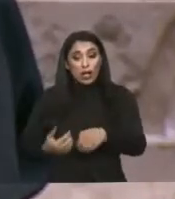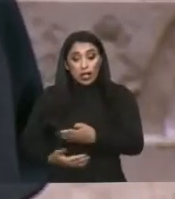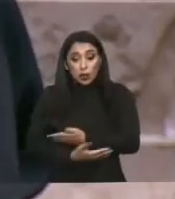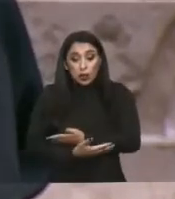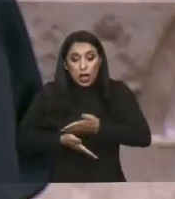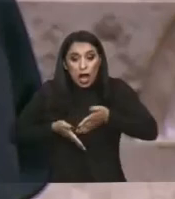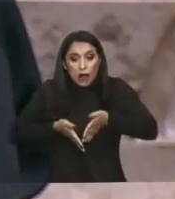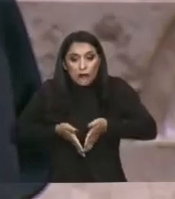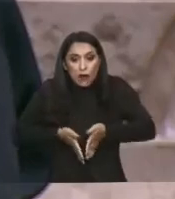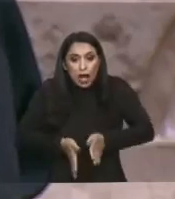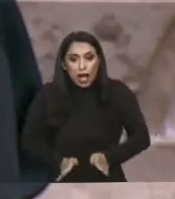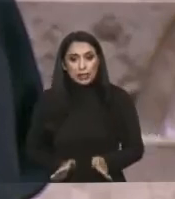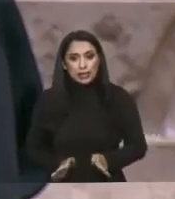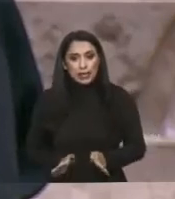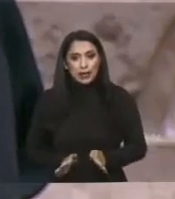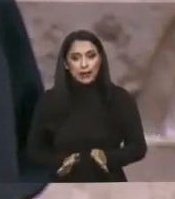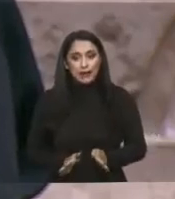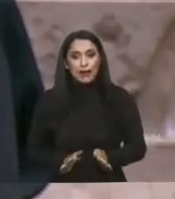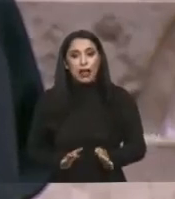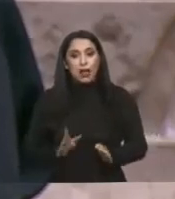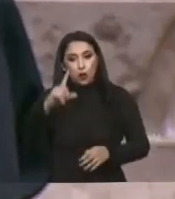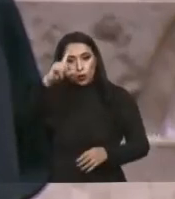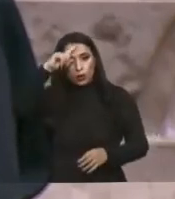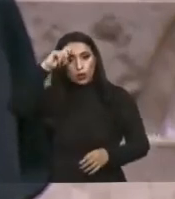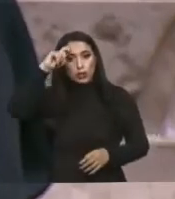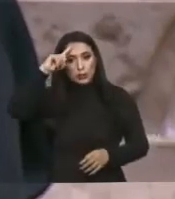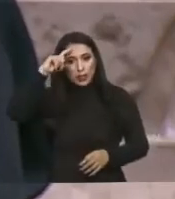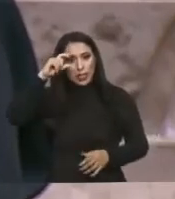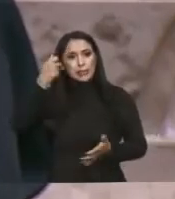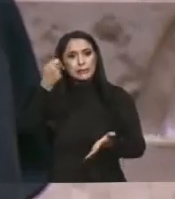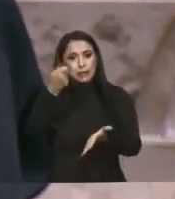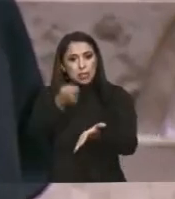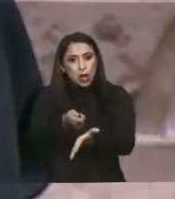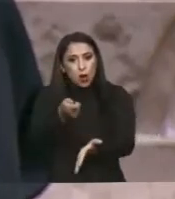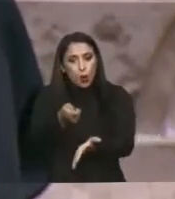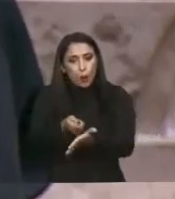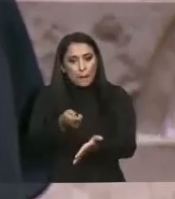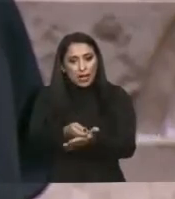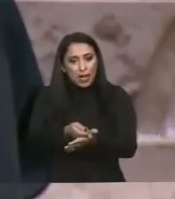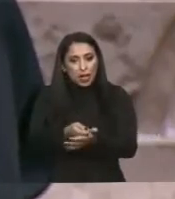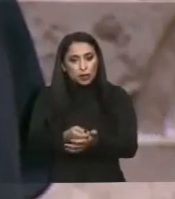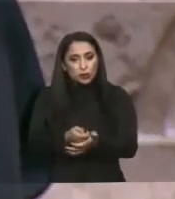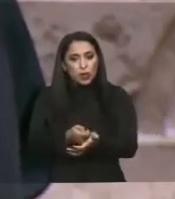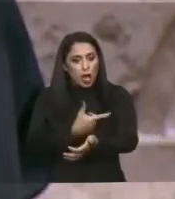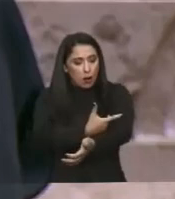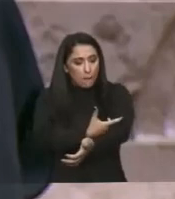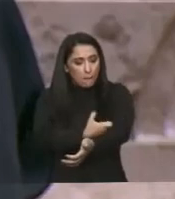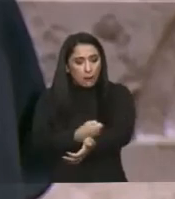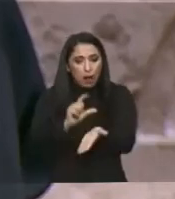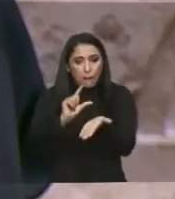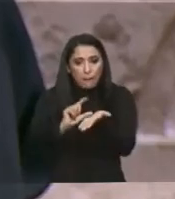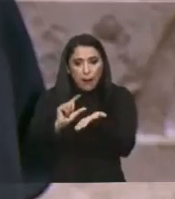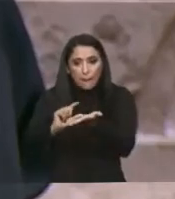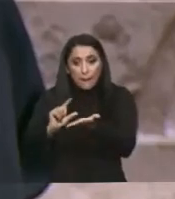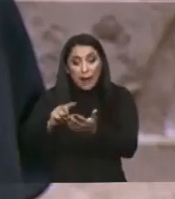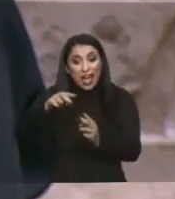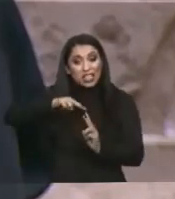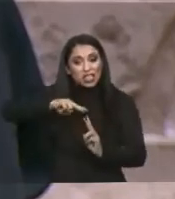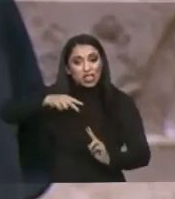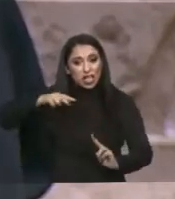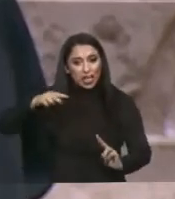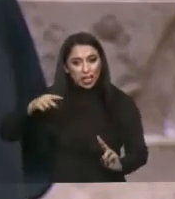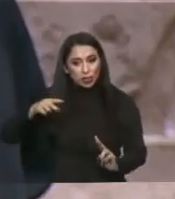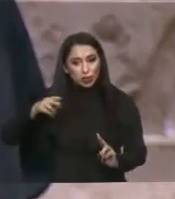referidas instituições devam colher material genético de mães e filhos para arquivamento na unidade de